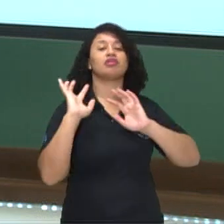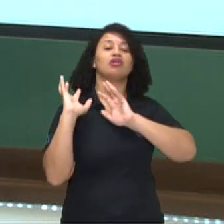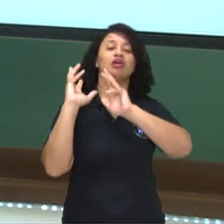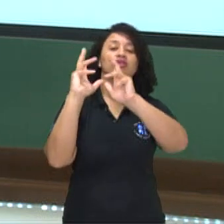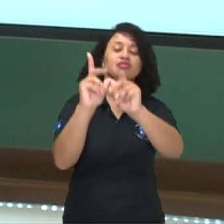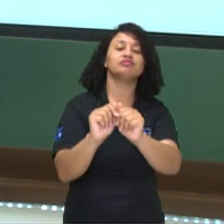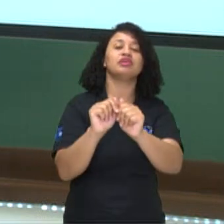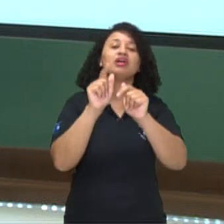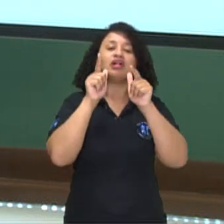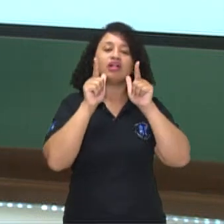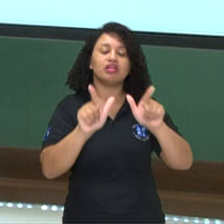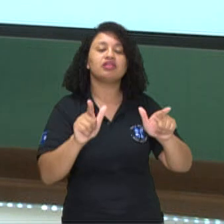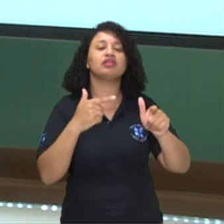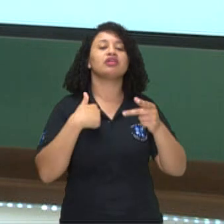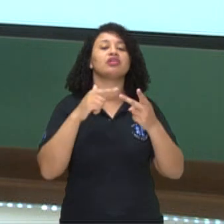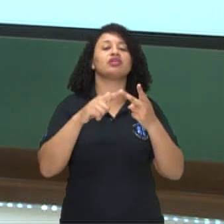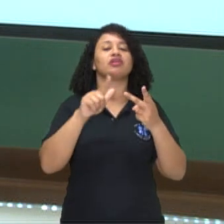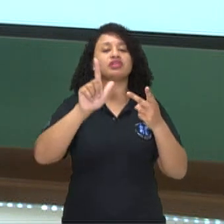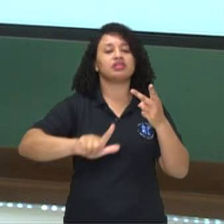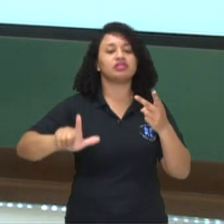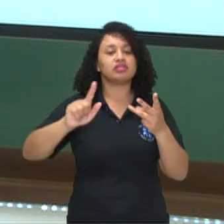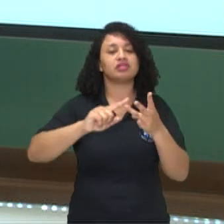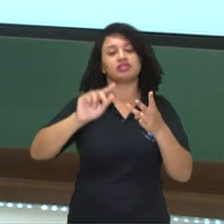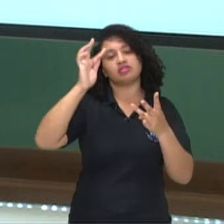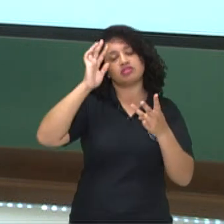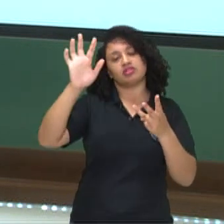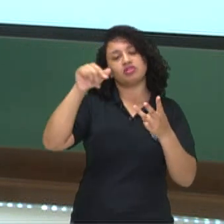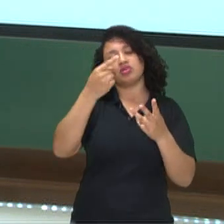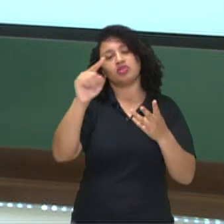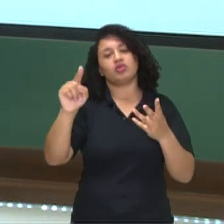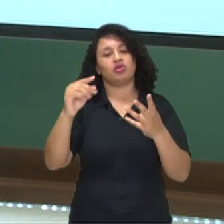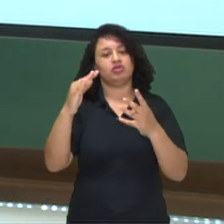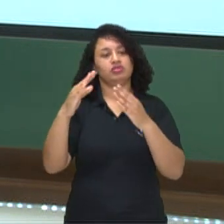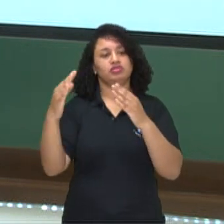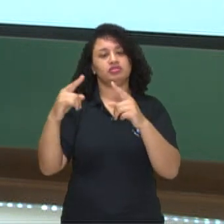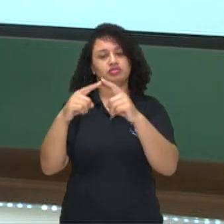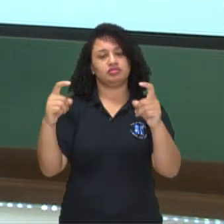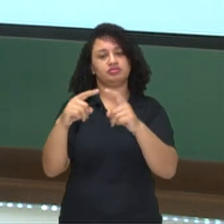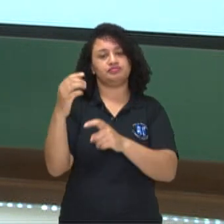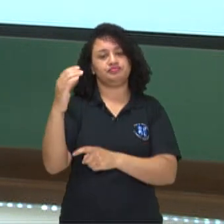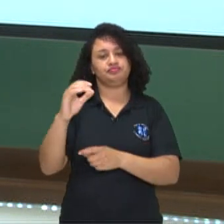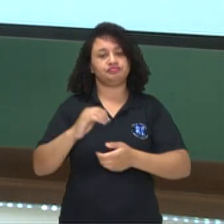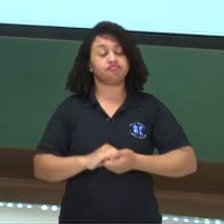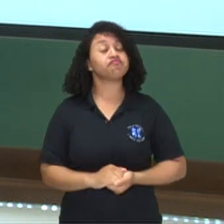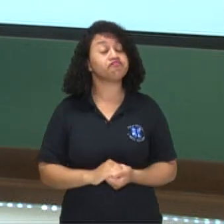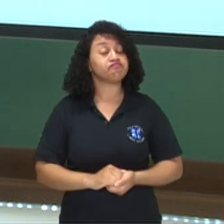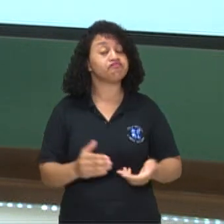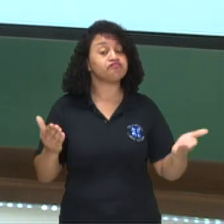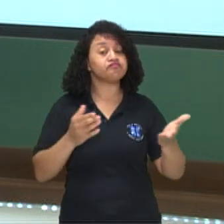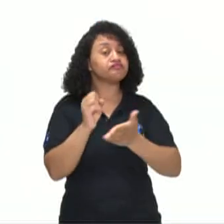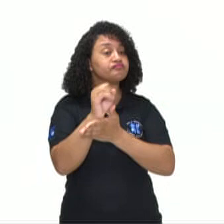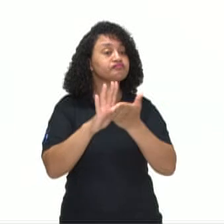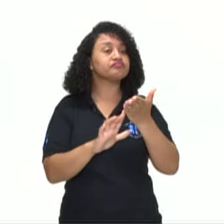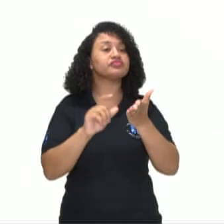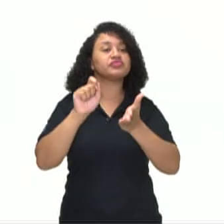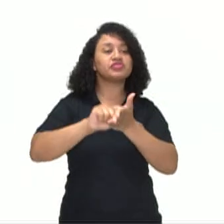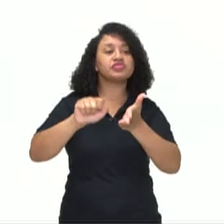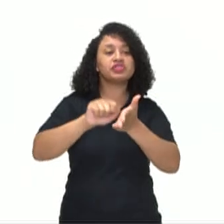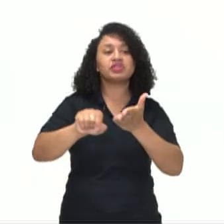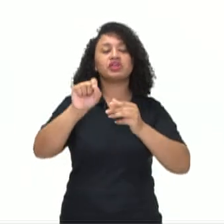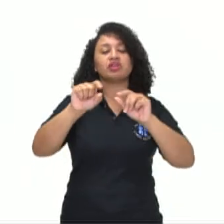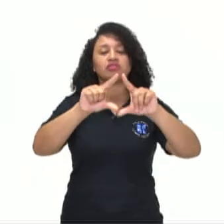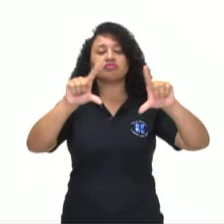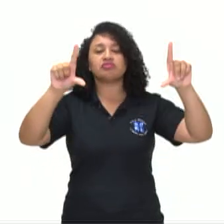literatura, da filosofia e de outras ciências. E aqui, pessoal, uma atividade, né? Escreva